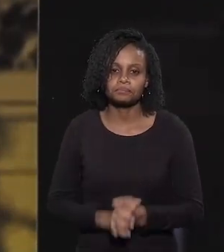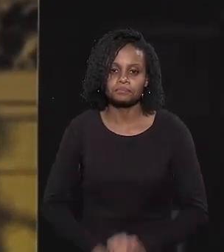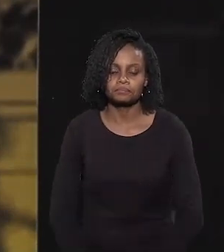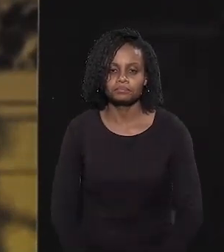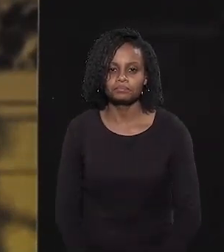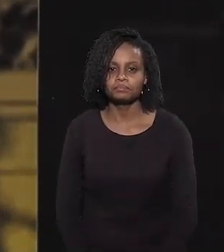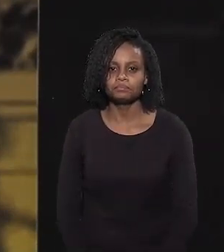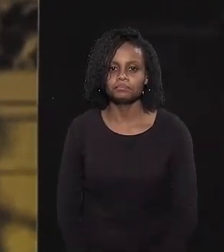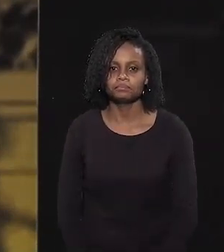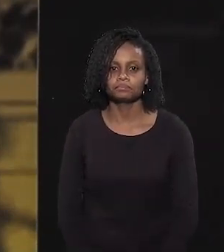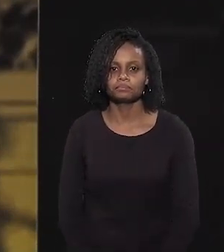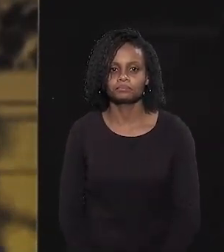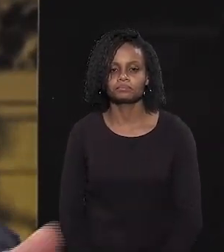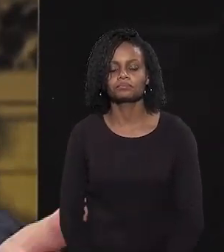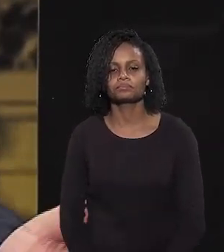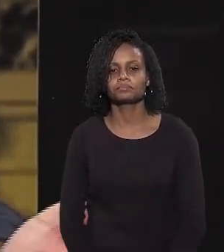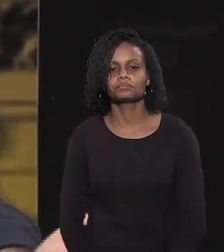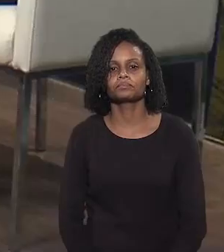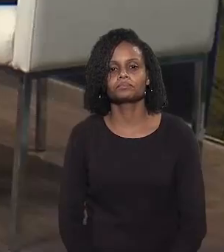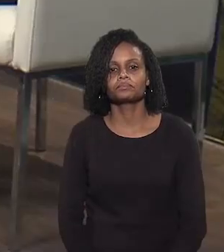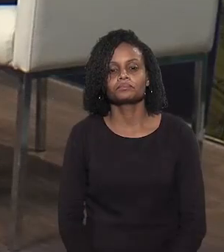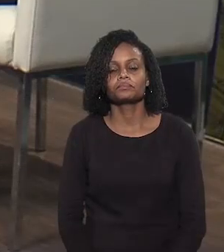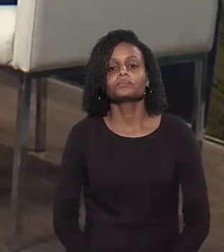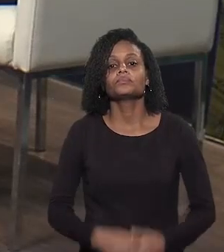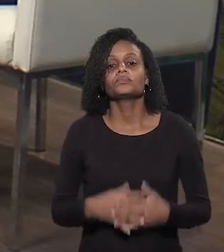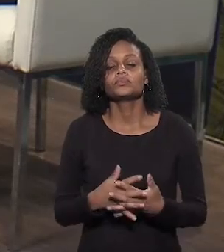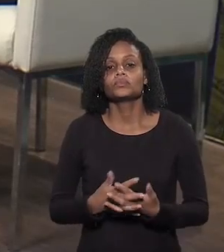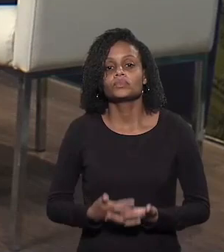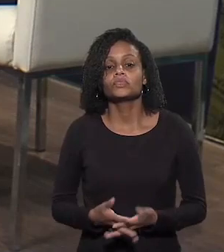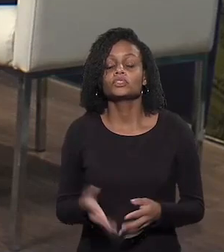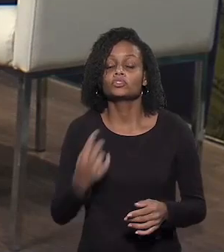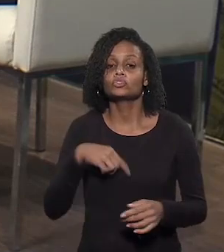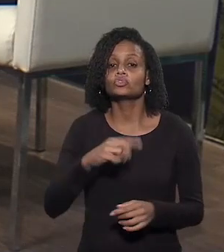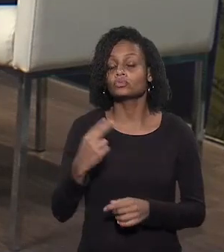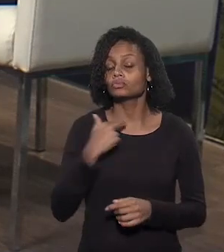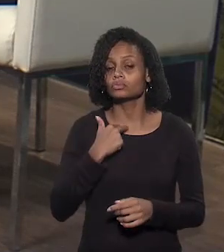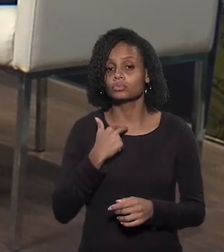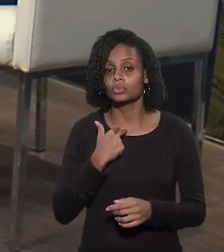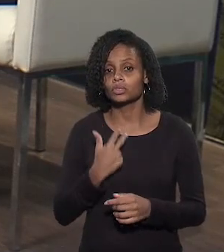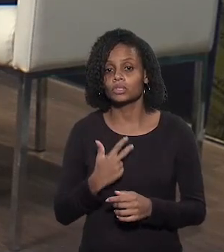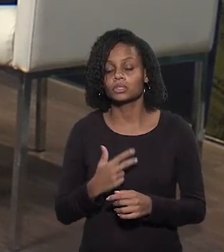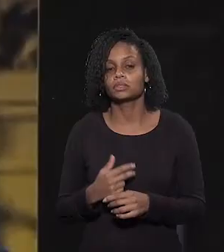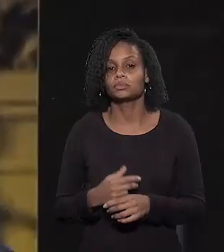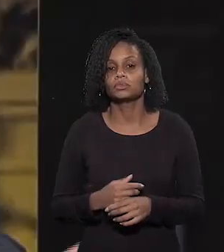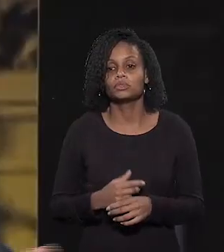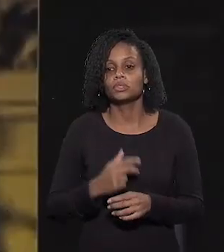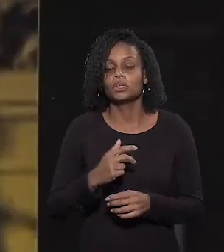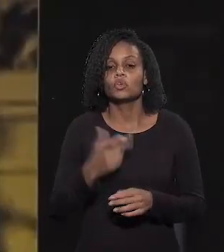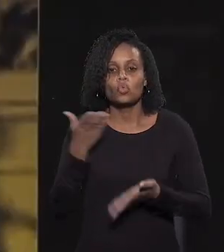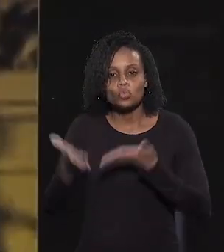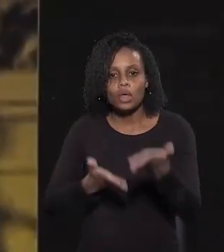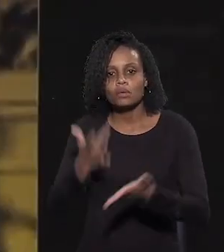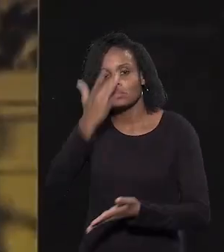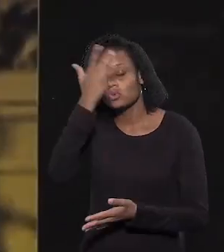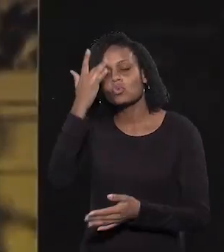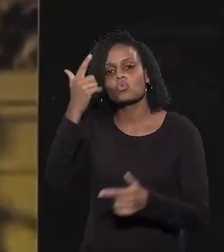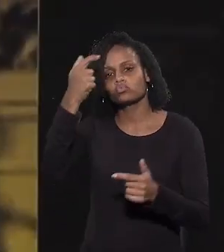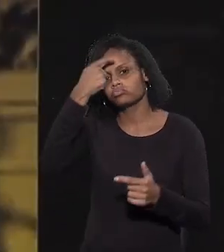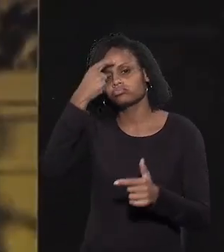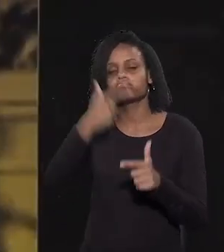determinados, digamos, transtornos. Aí, né? nesse caso, sim, transtorno. Nós não podemos, então, as instituições não podem